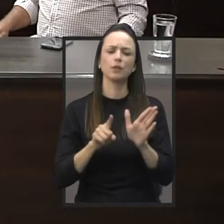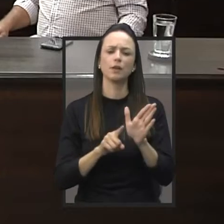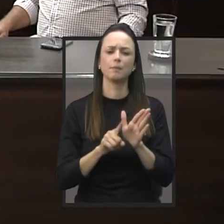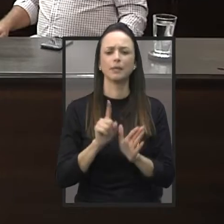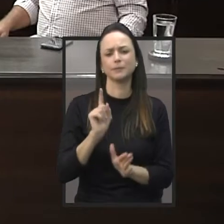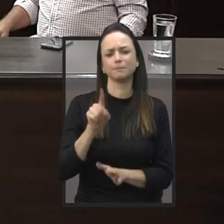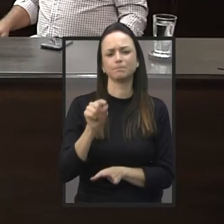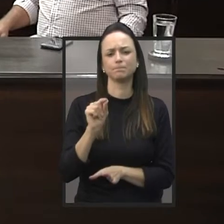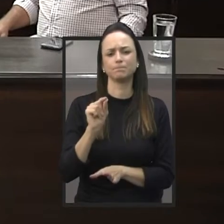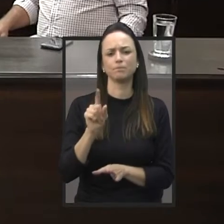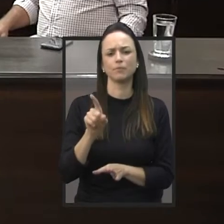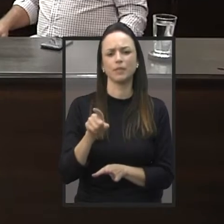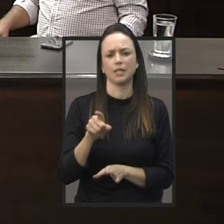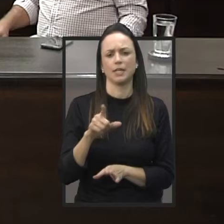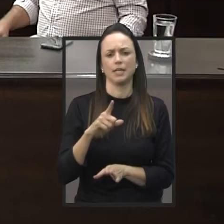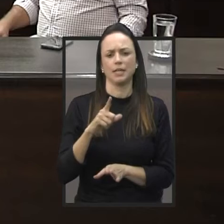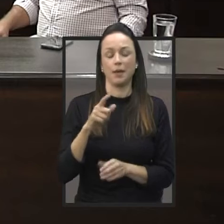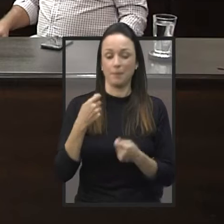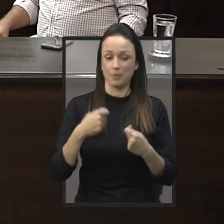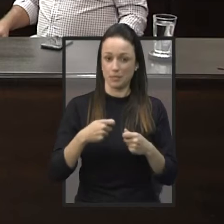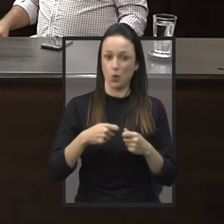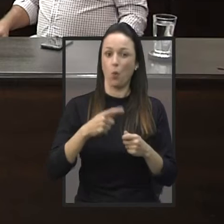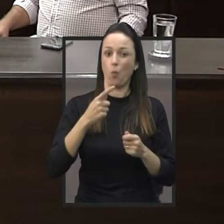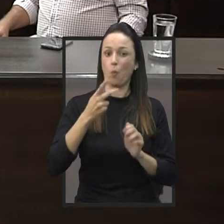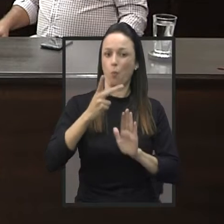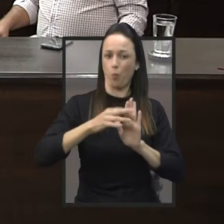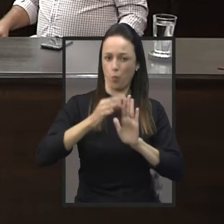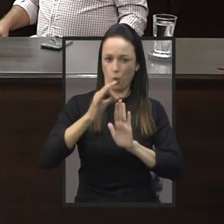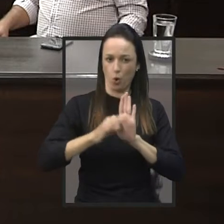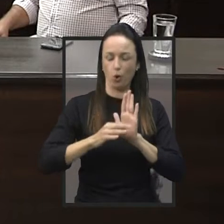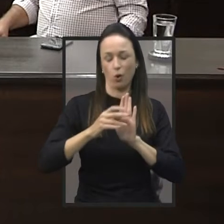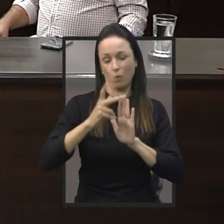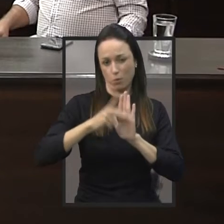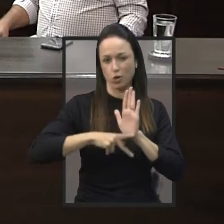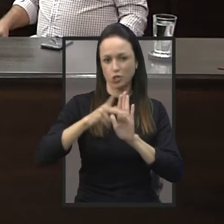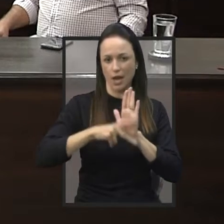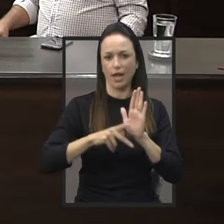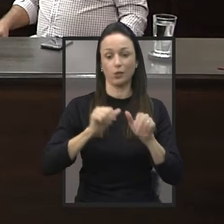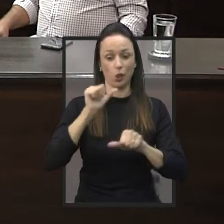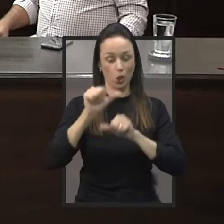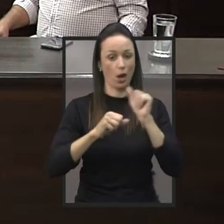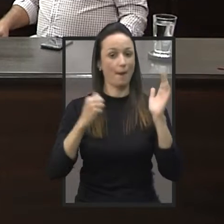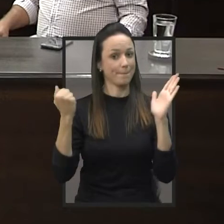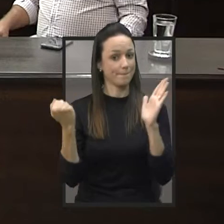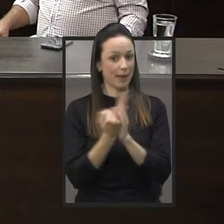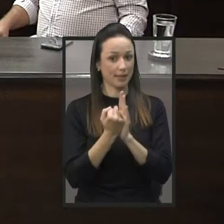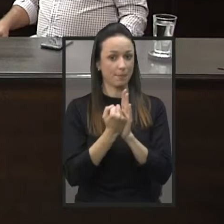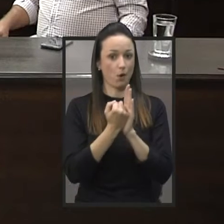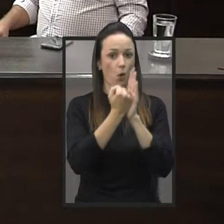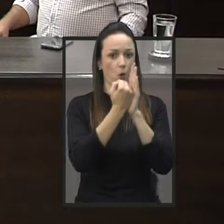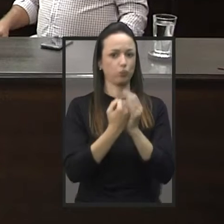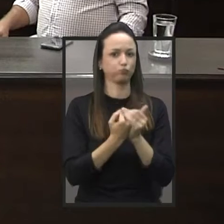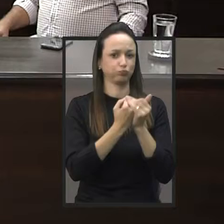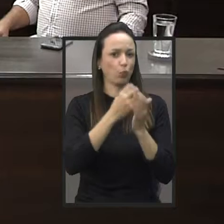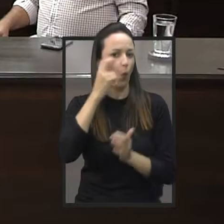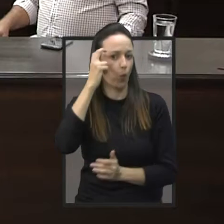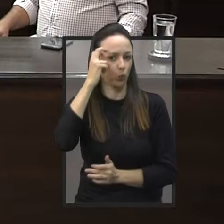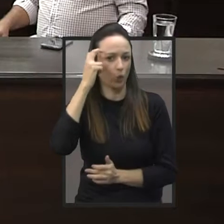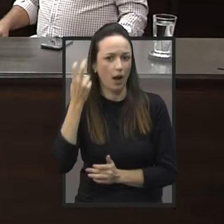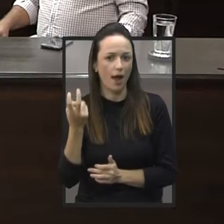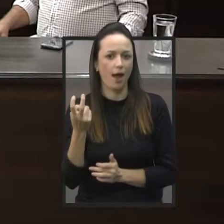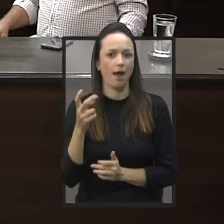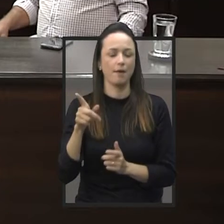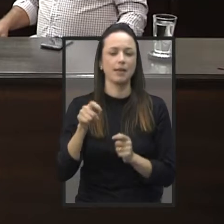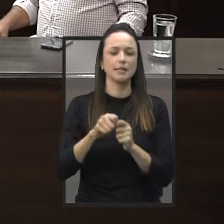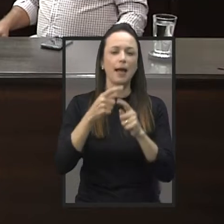foi a necessidade de um projeto tornando um patrimônio cultural para que essas provas sejam